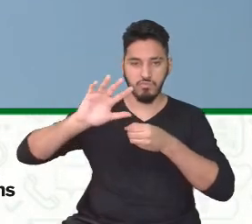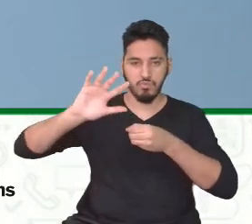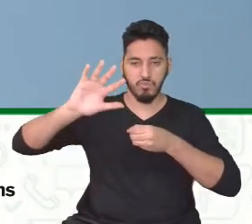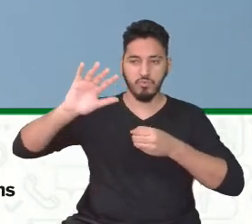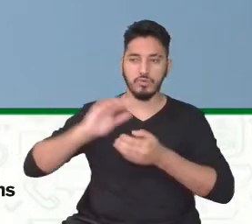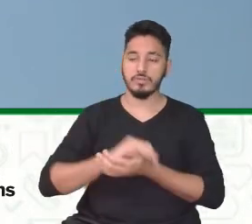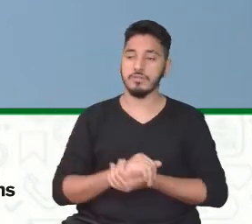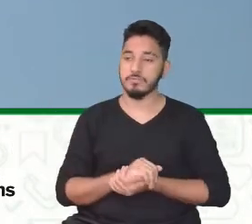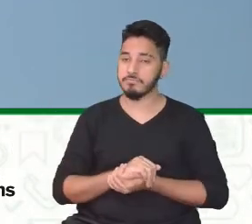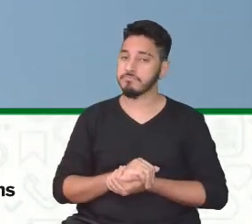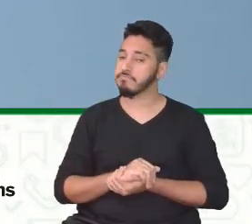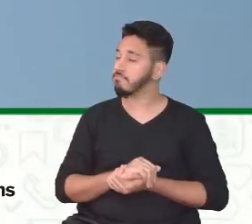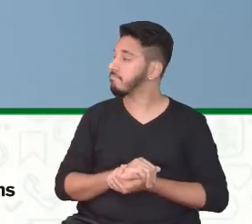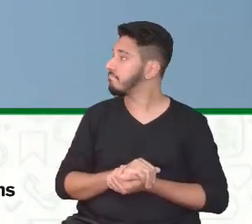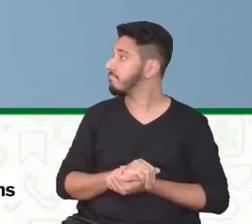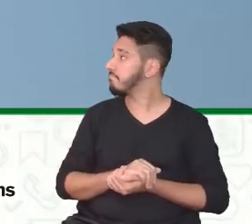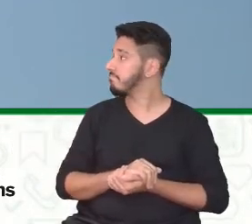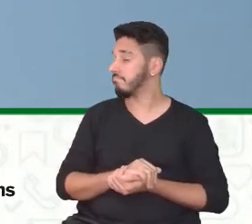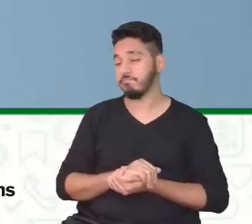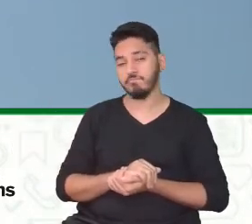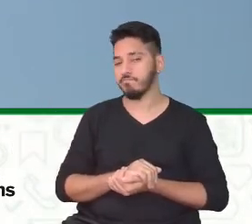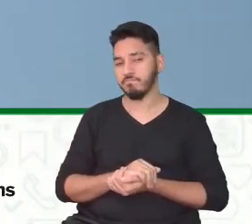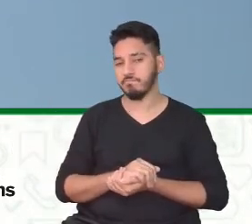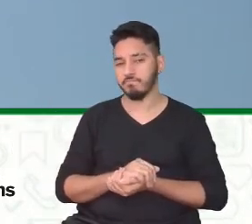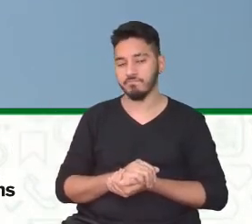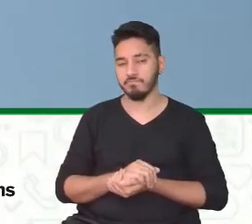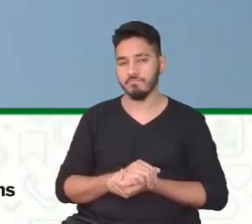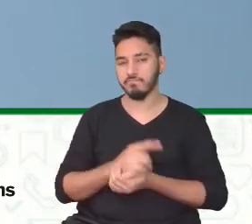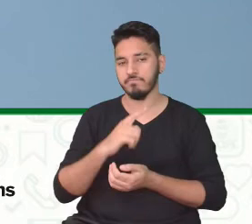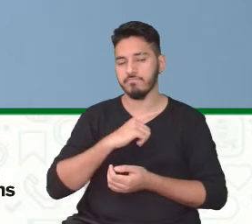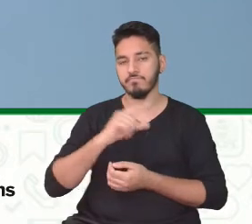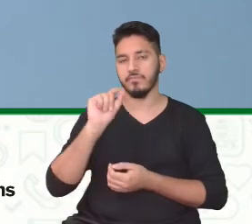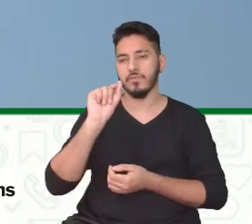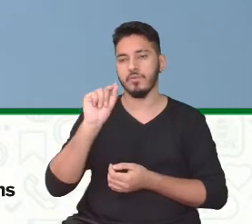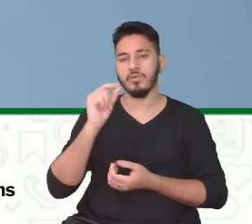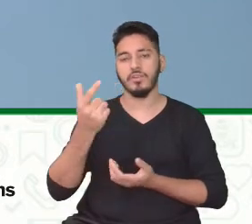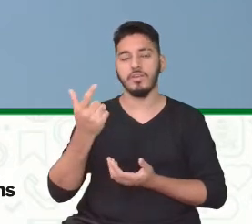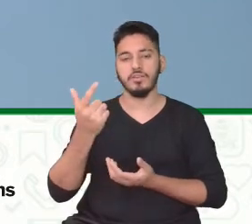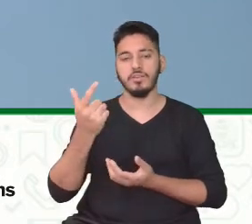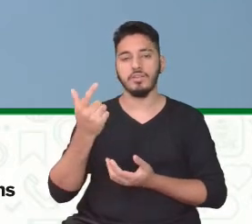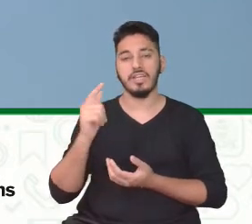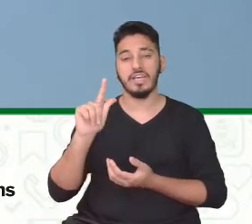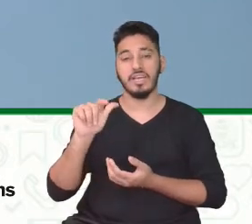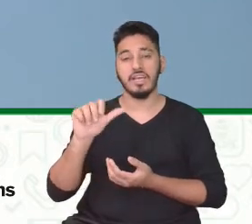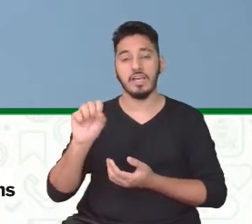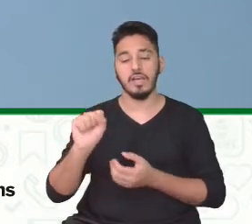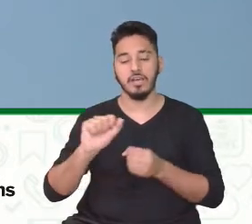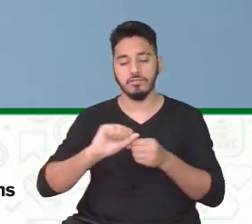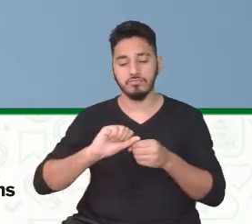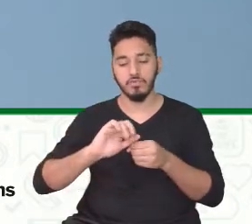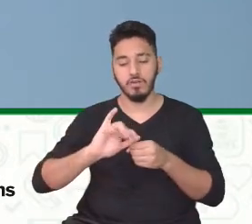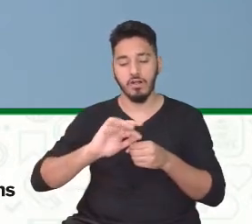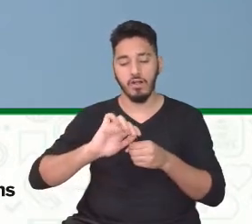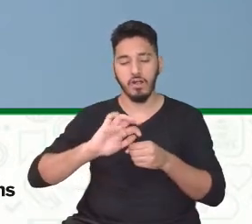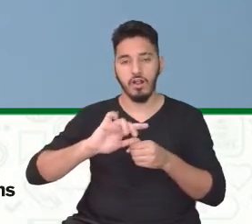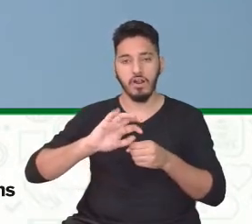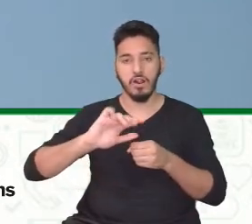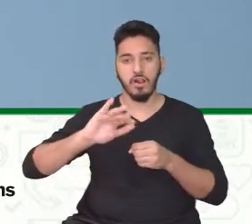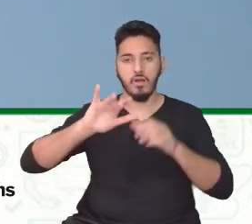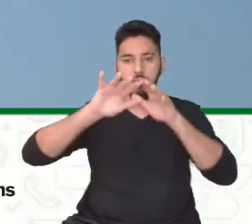sexta não é nada né Nós temos aqui o que a emissão de gases na atmosfera